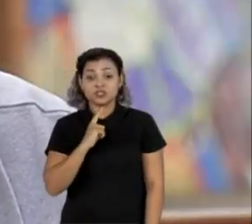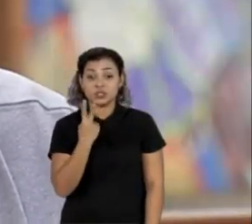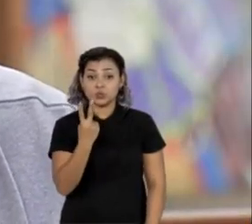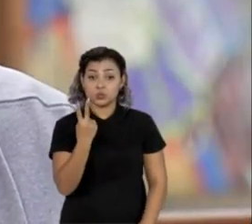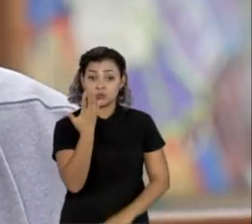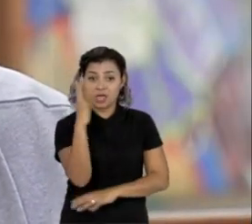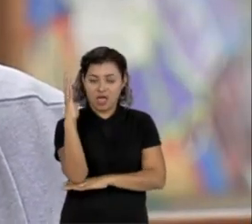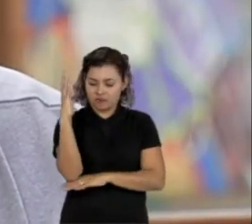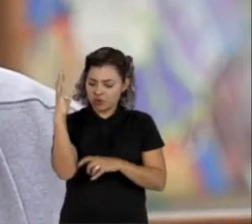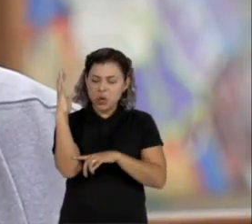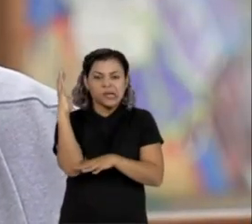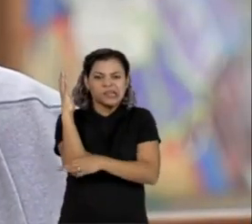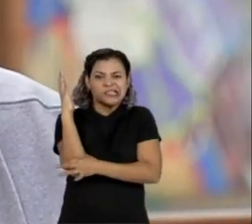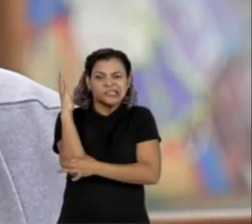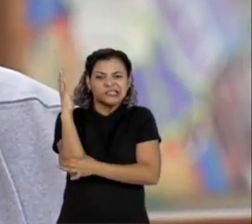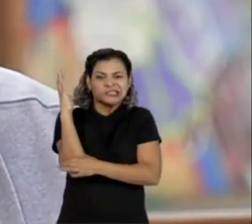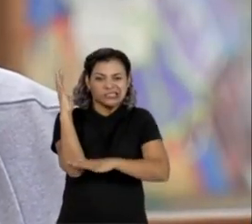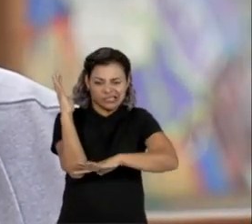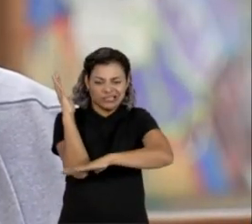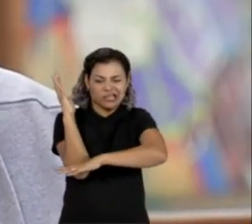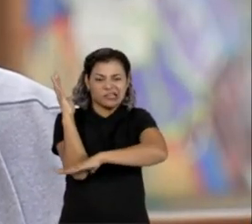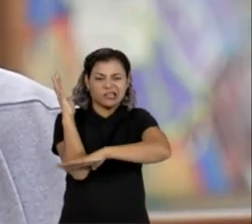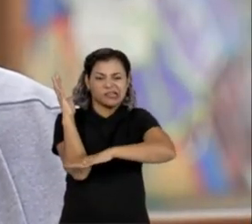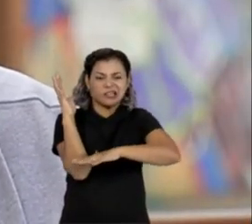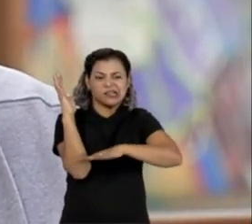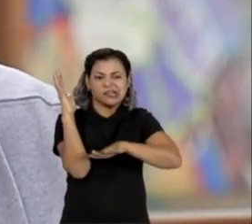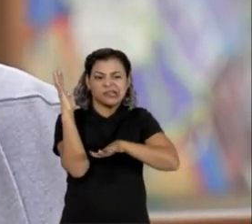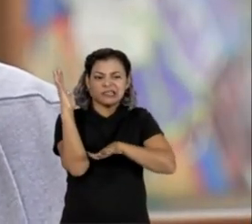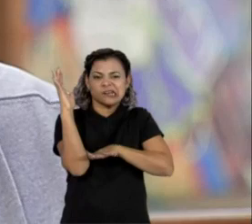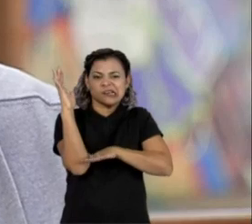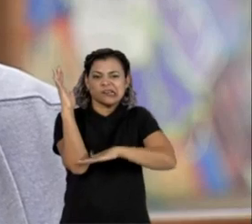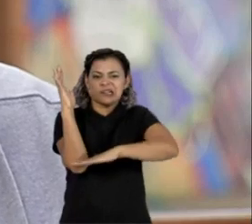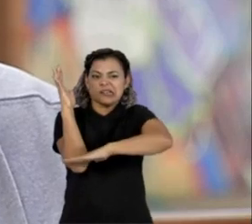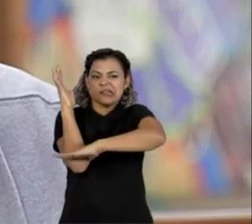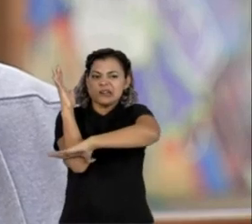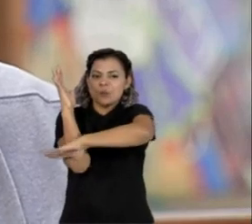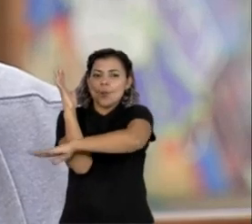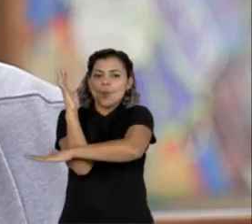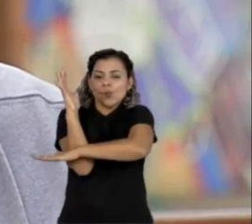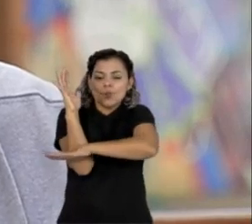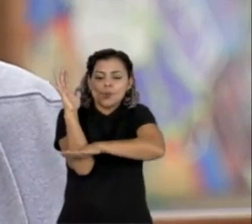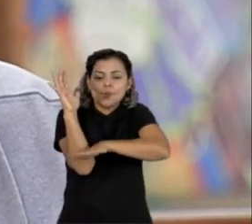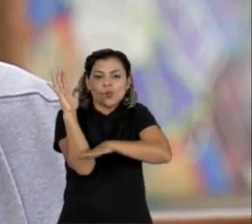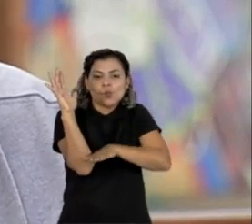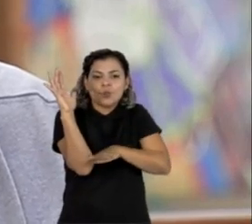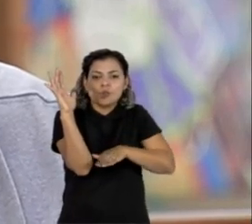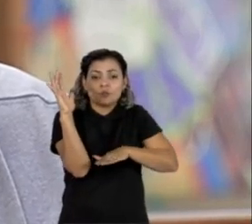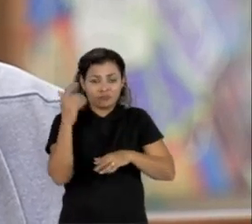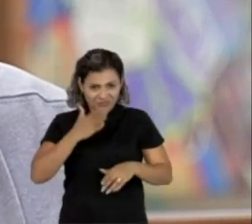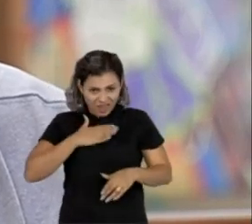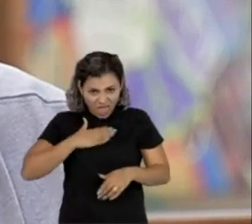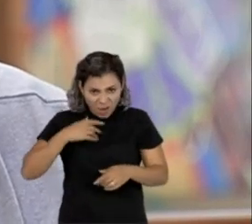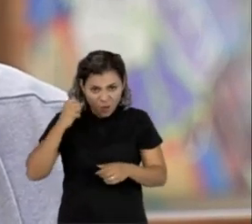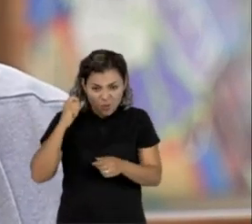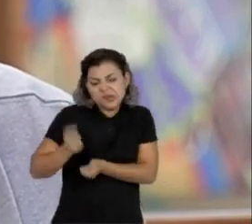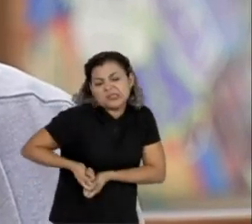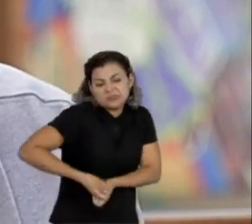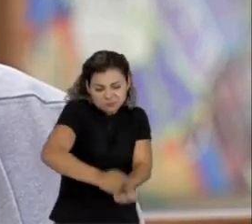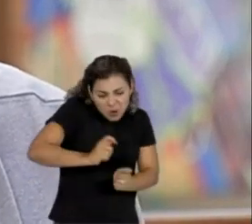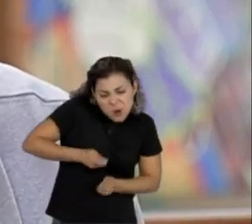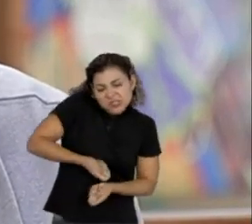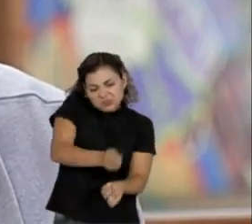estranguladas, aí me deu essa luz, assim, falei, bom, já que eu não vou trazer picareta e pá para quebrar o